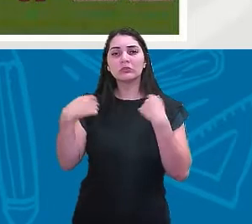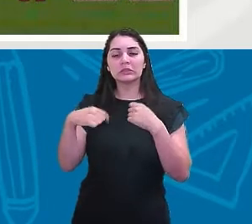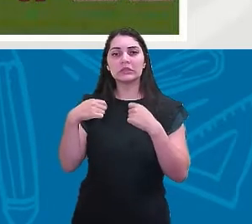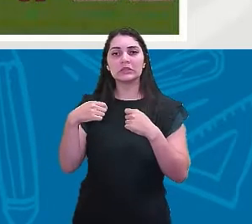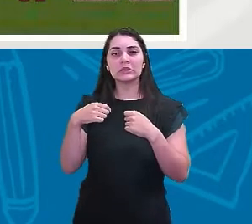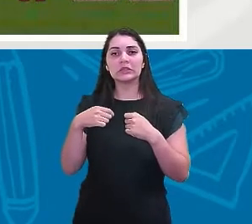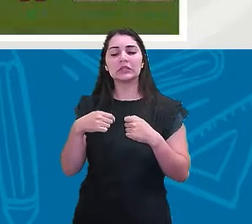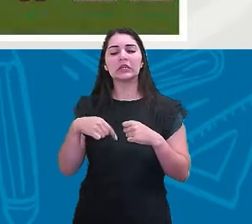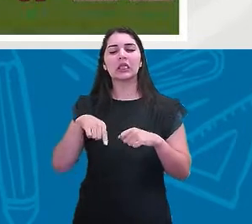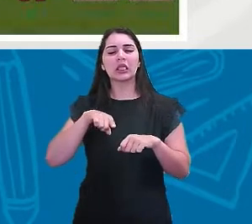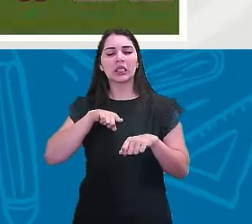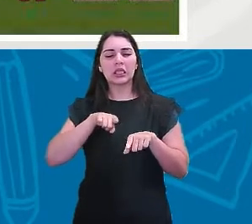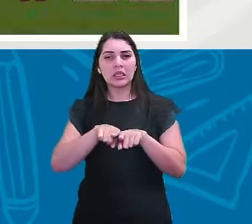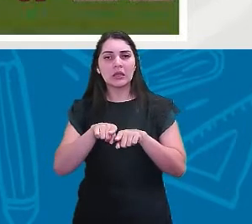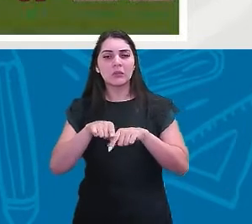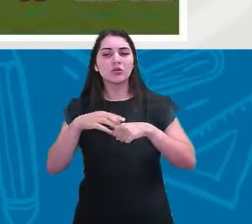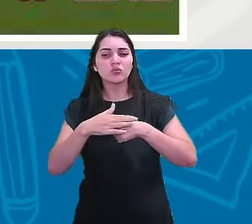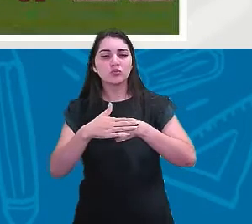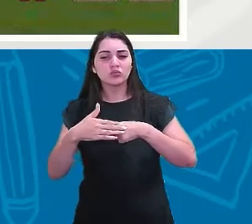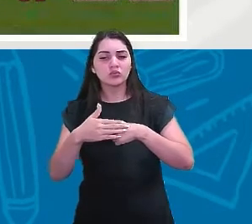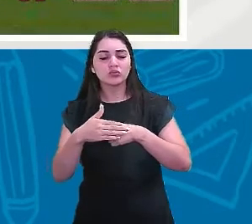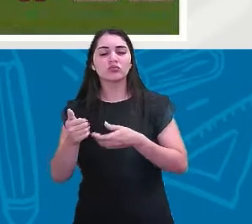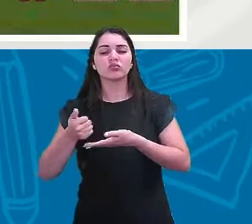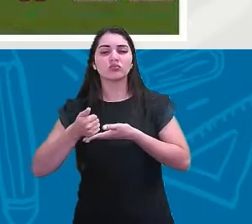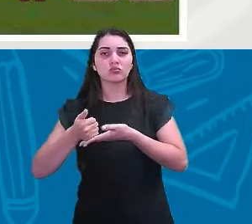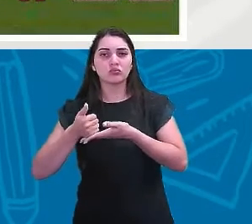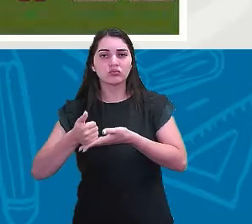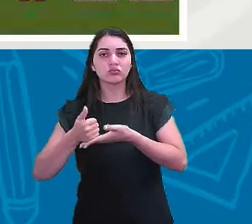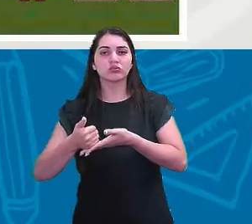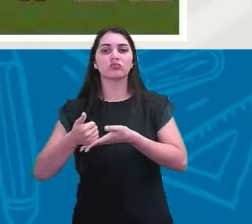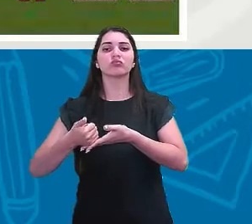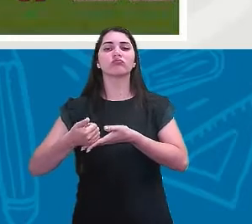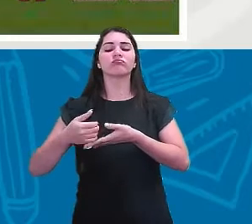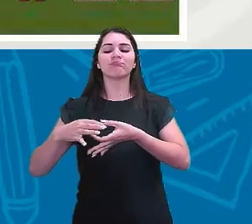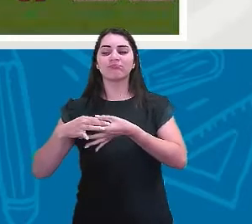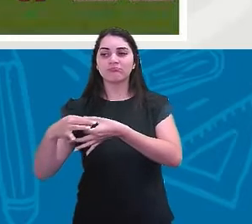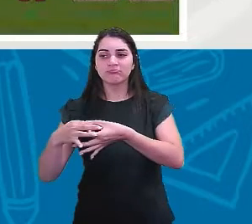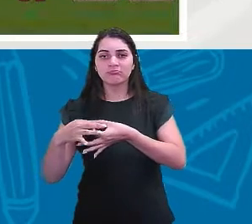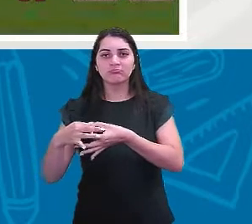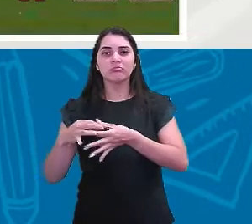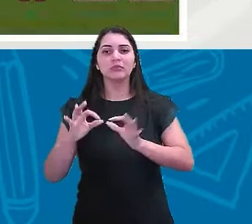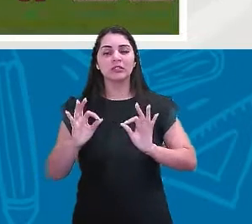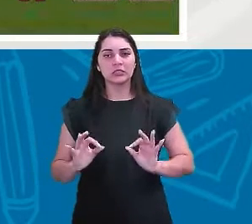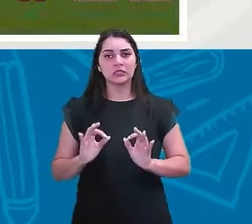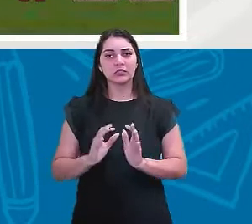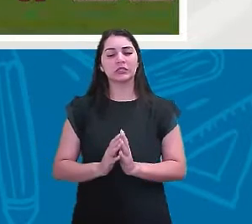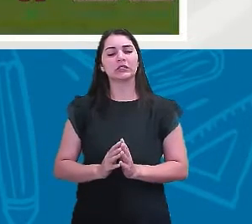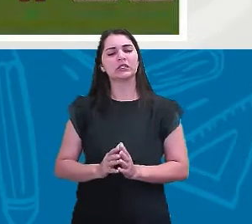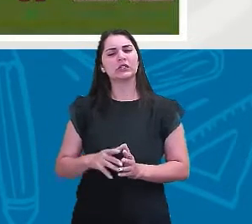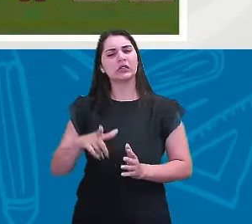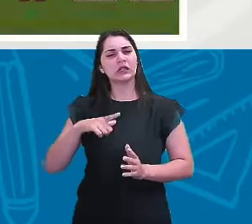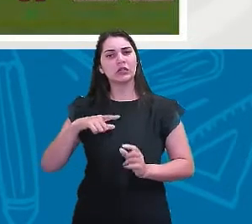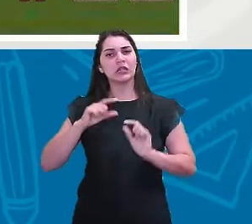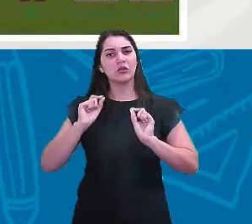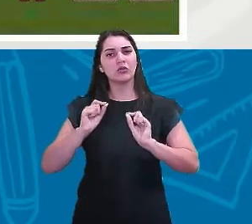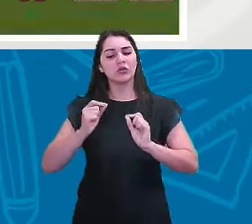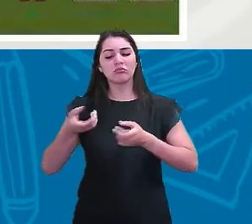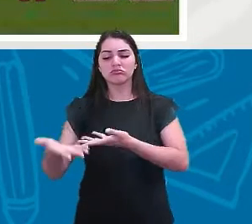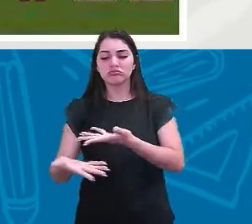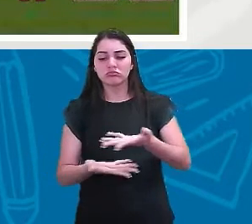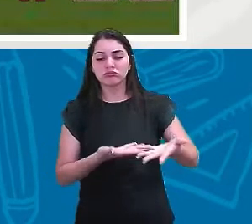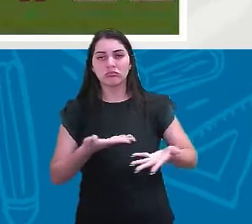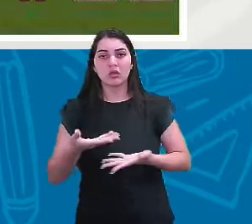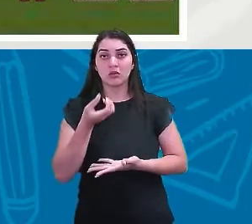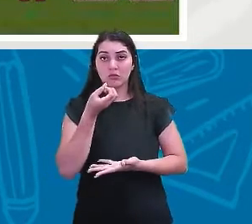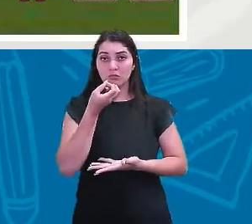da humildade, tentar usar da parceria, do companheirismo, certo? E assim manter uma boa relação